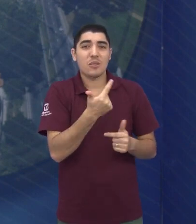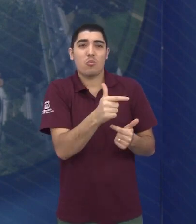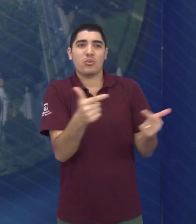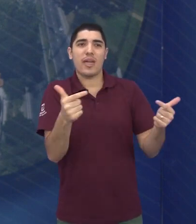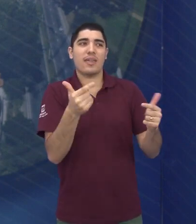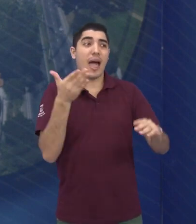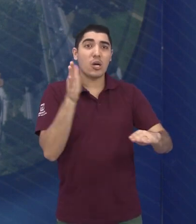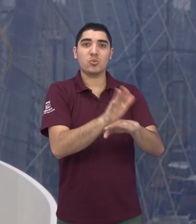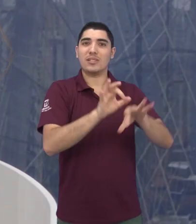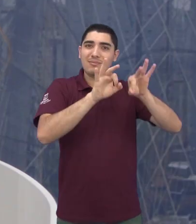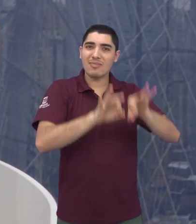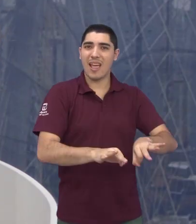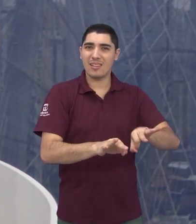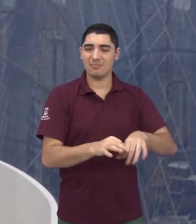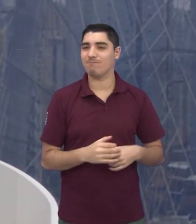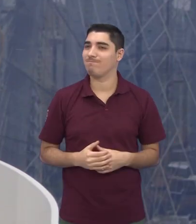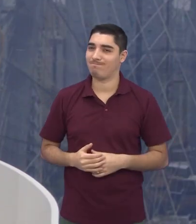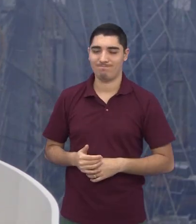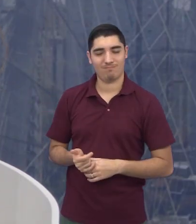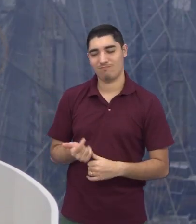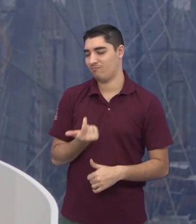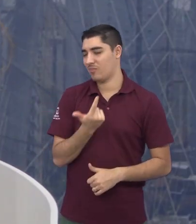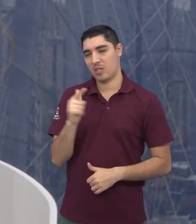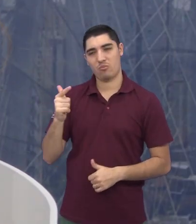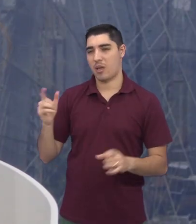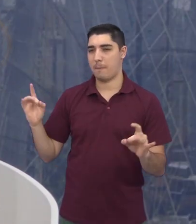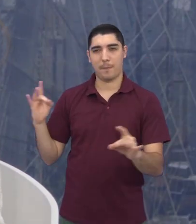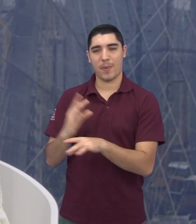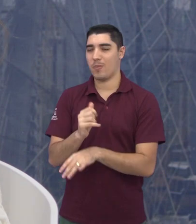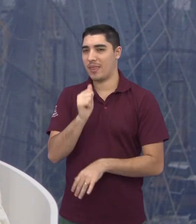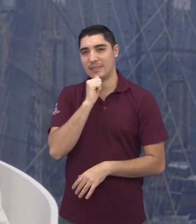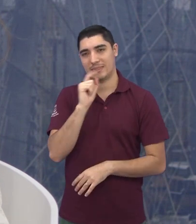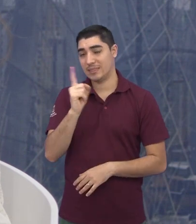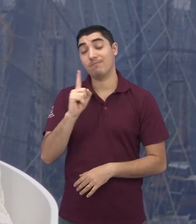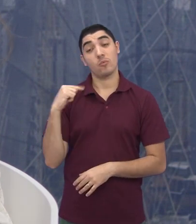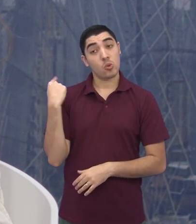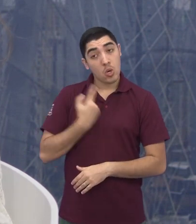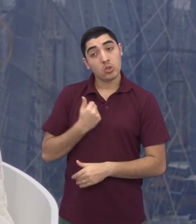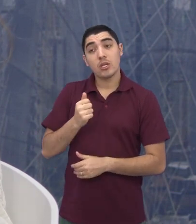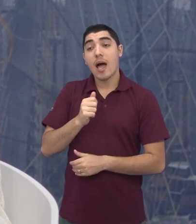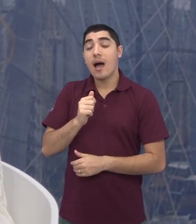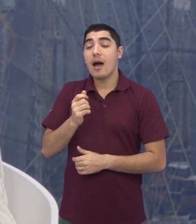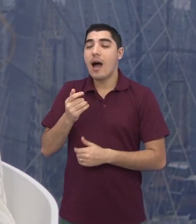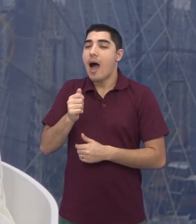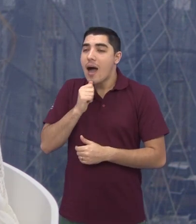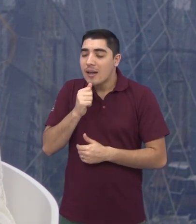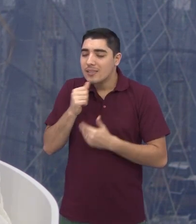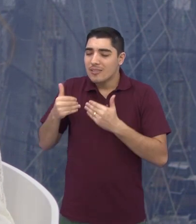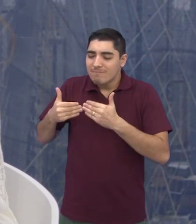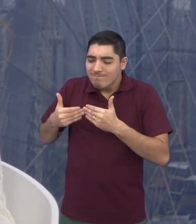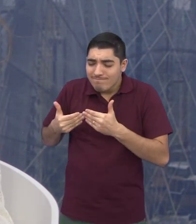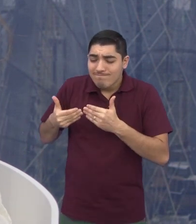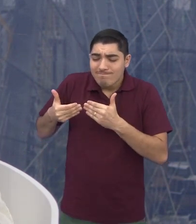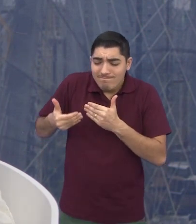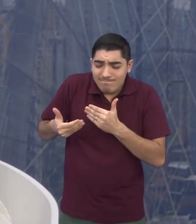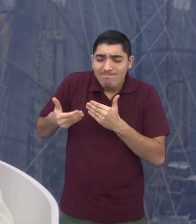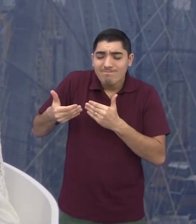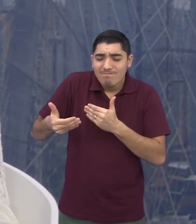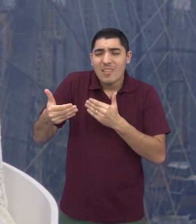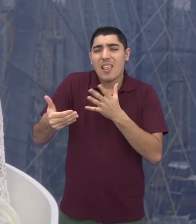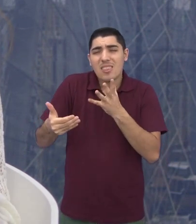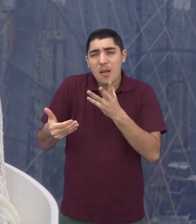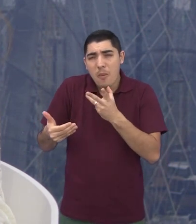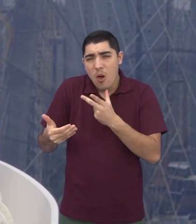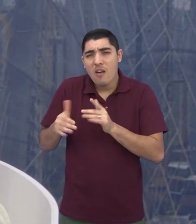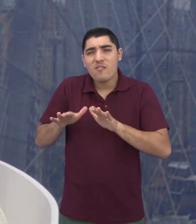não é. Não estamos preparados, né? Eu poderia te dizer que nós estamos caminhando a passos lentos,